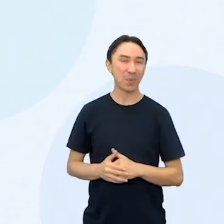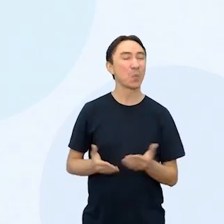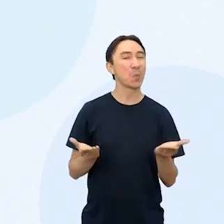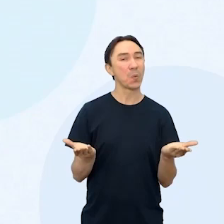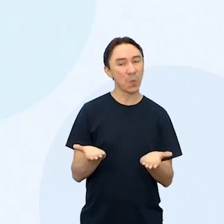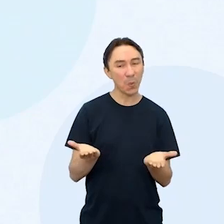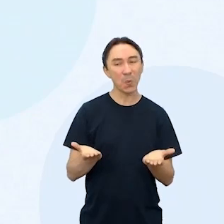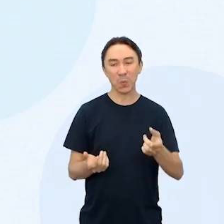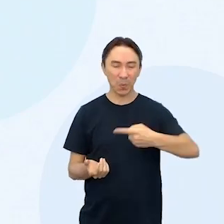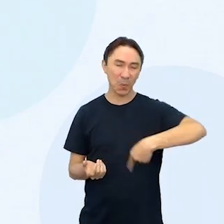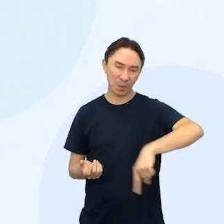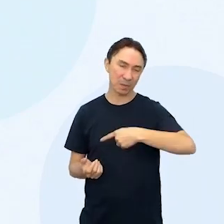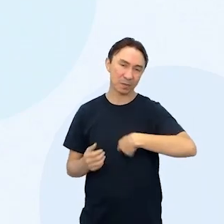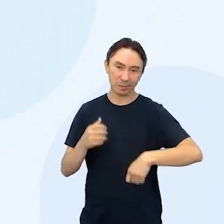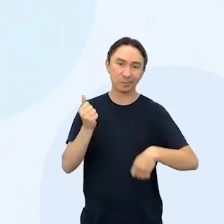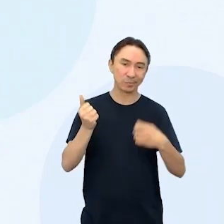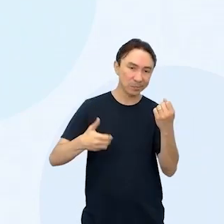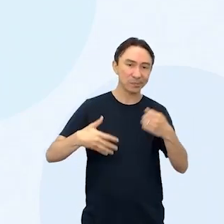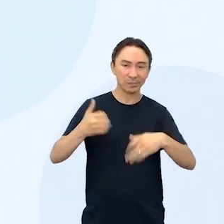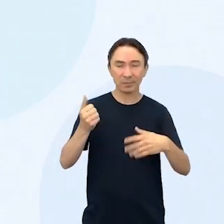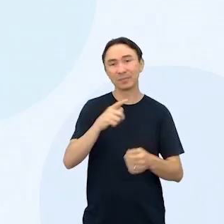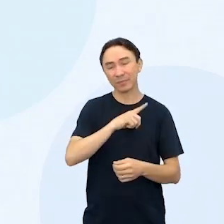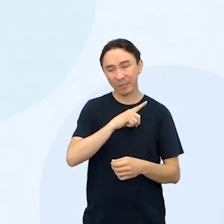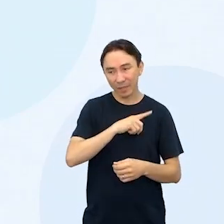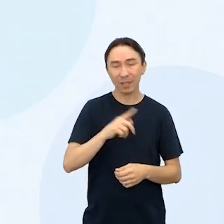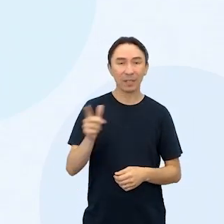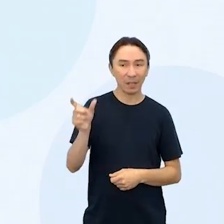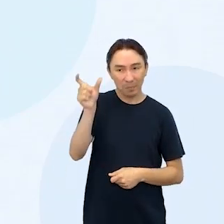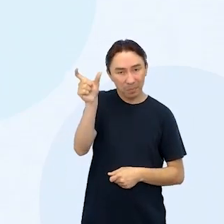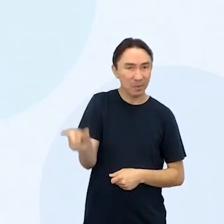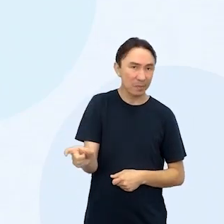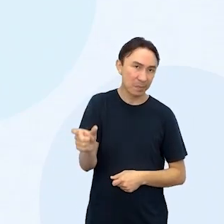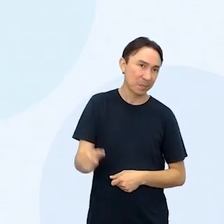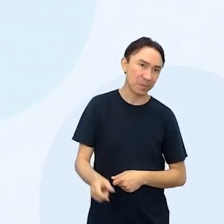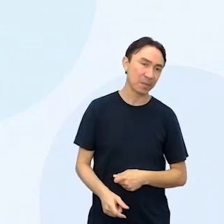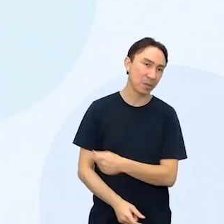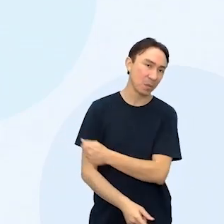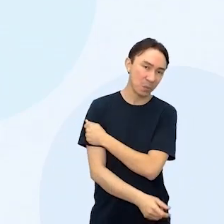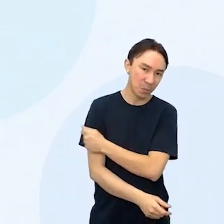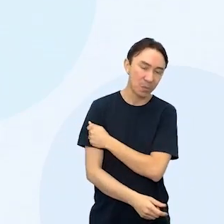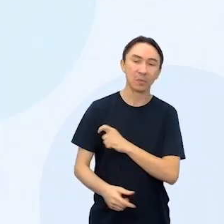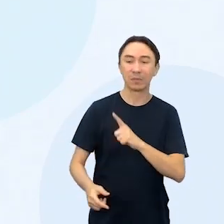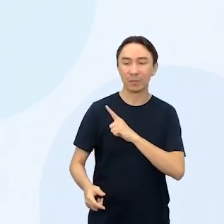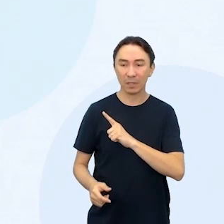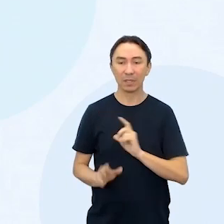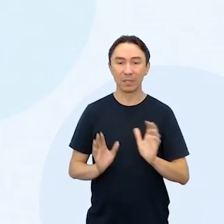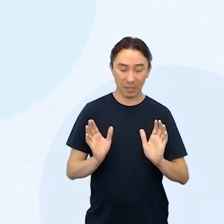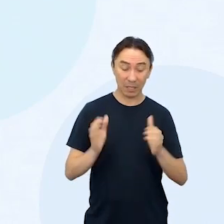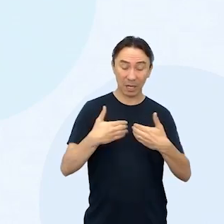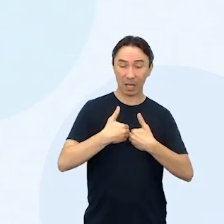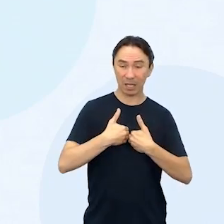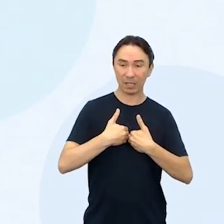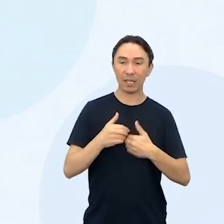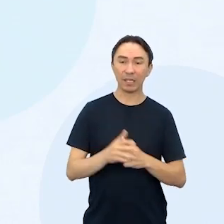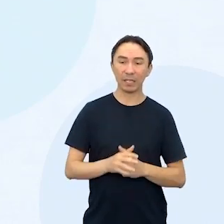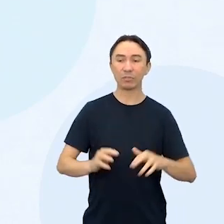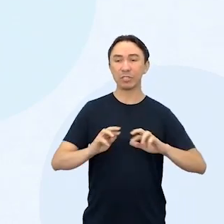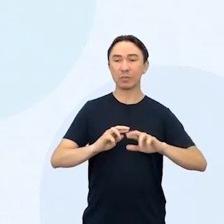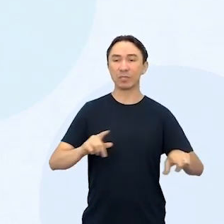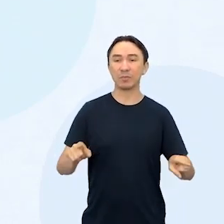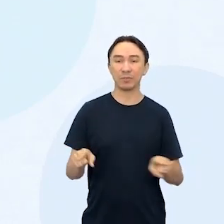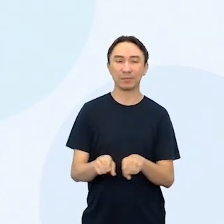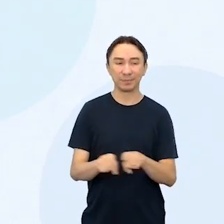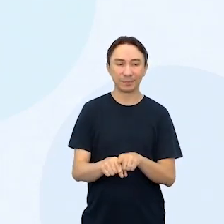estamos aqui trazendo a característica de estudantes com TEA, né, e a utilização desses recursos especificamente a